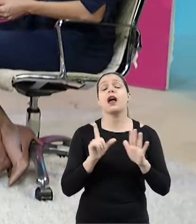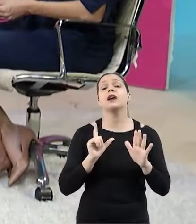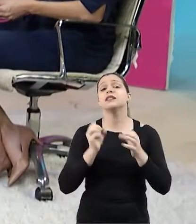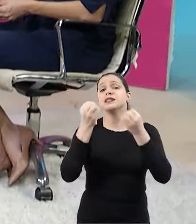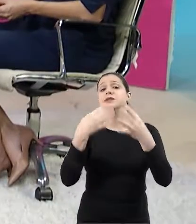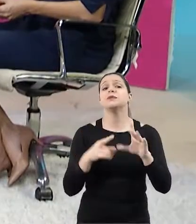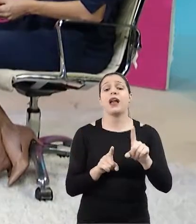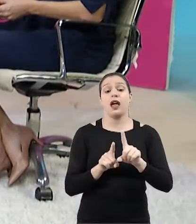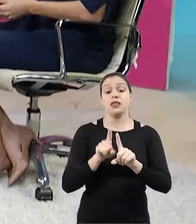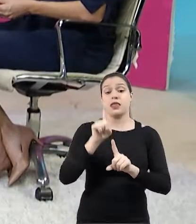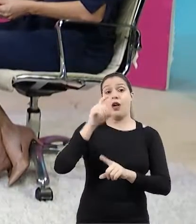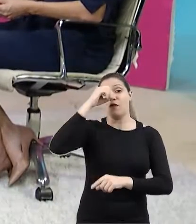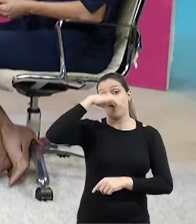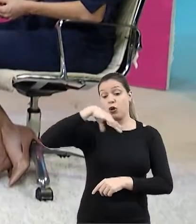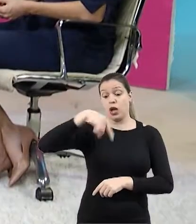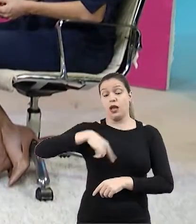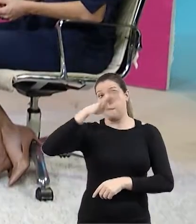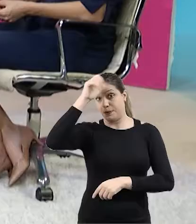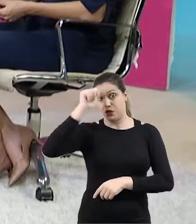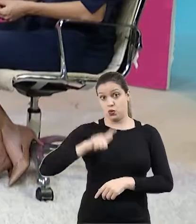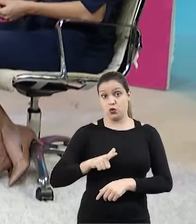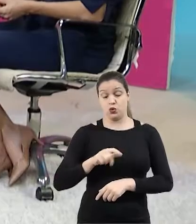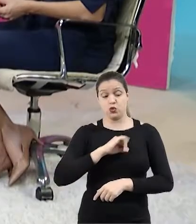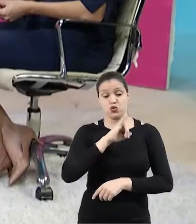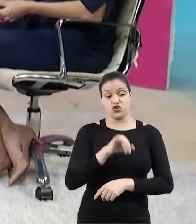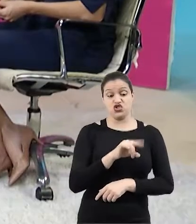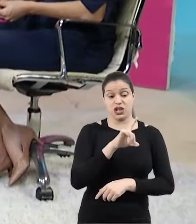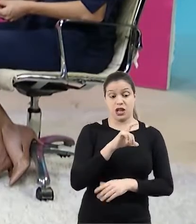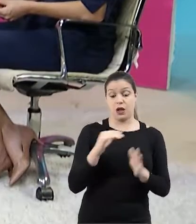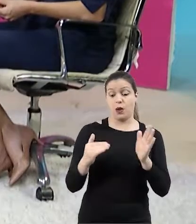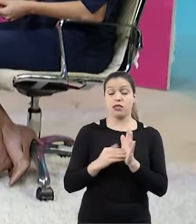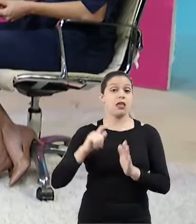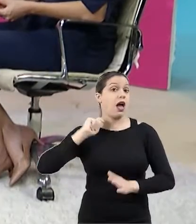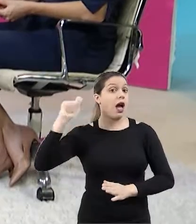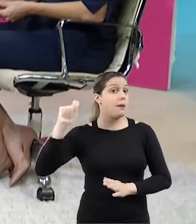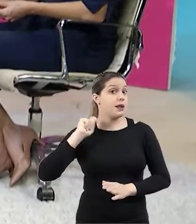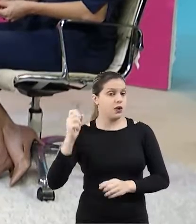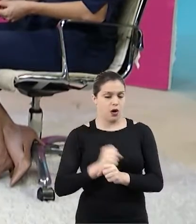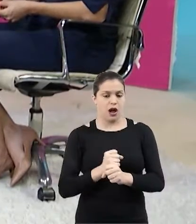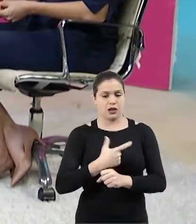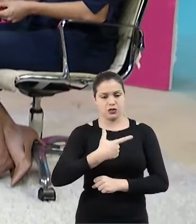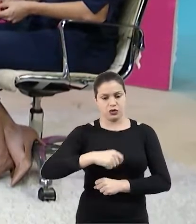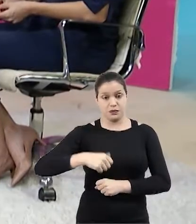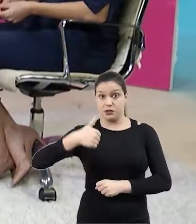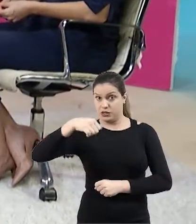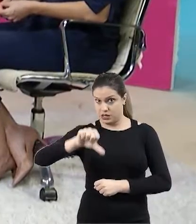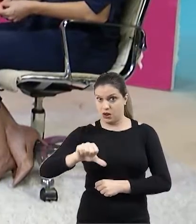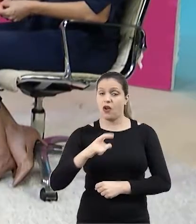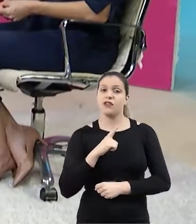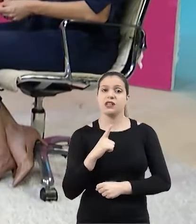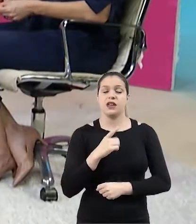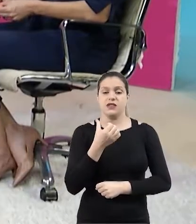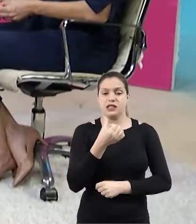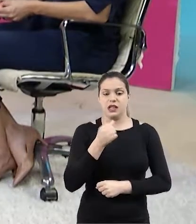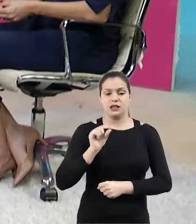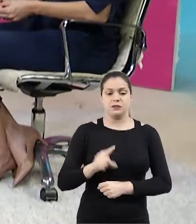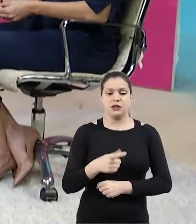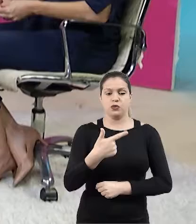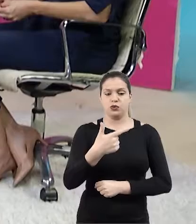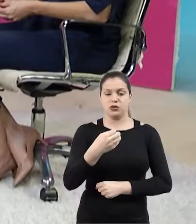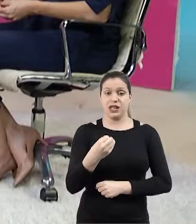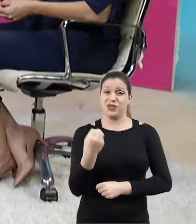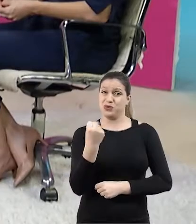violência doméstica em Mato Grosso do Sul de janeiro a abril. Olha só, 2019 nós tivemos 6.208